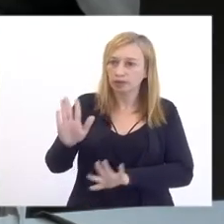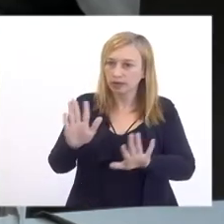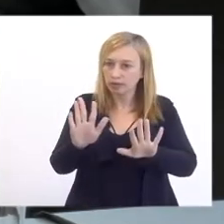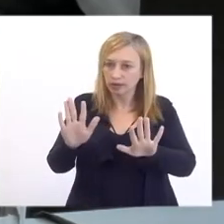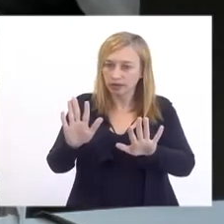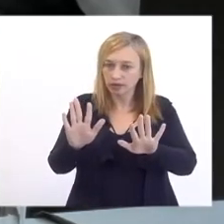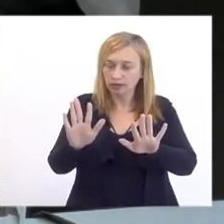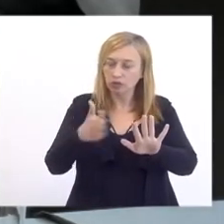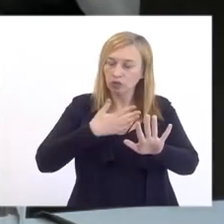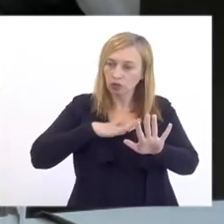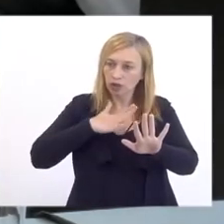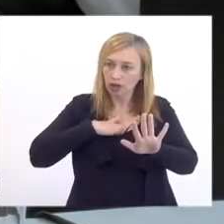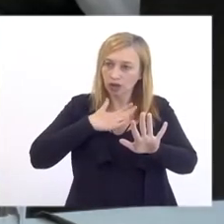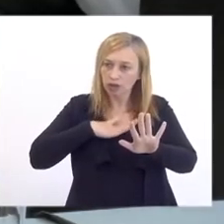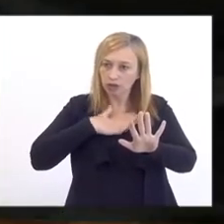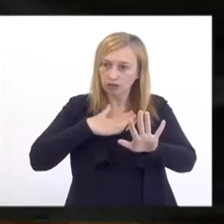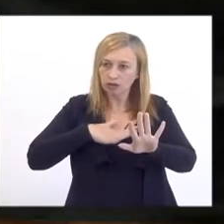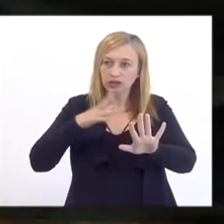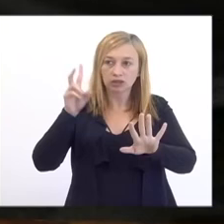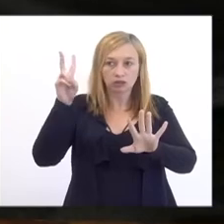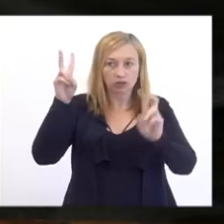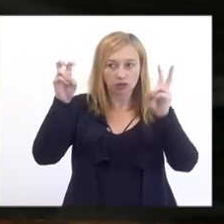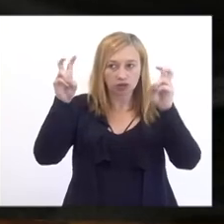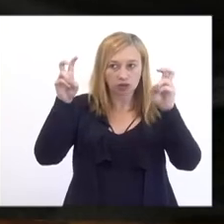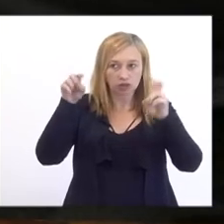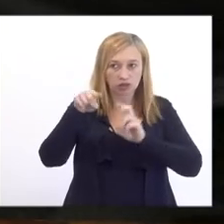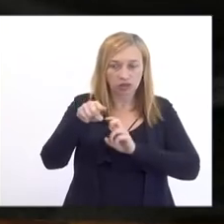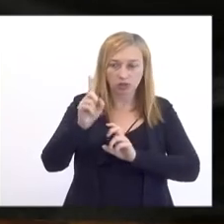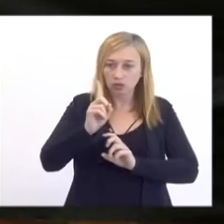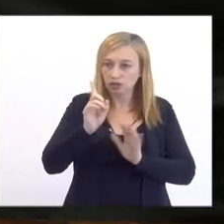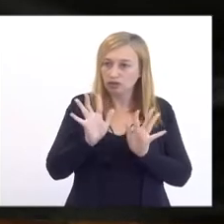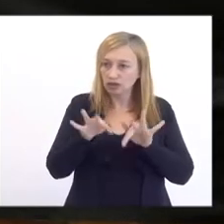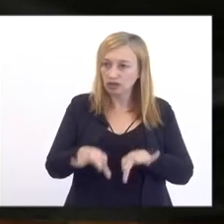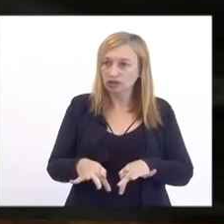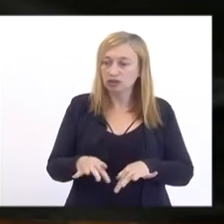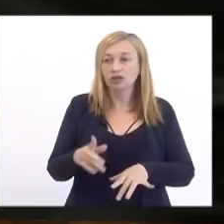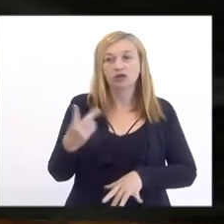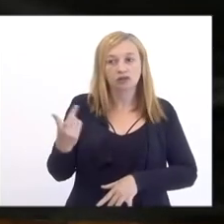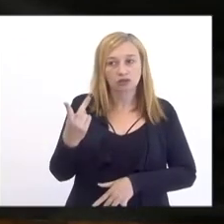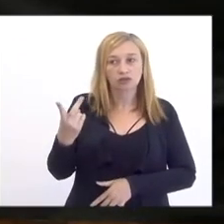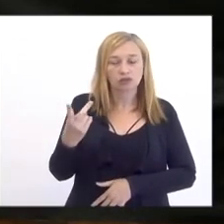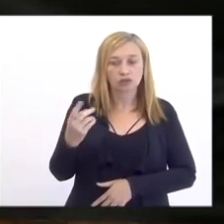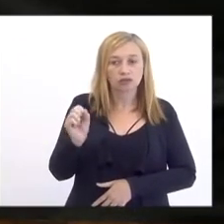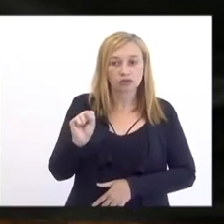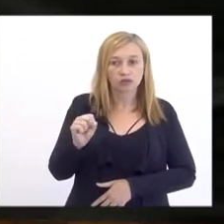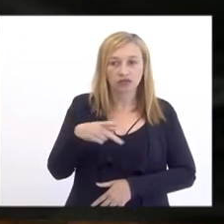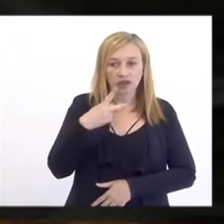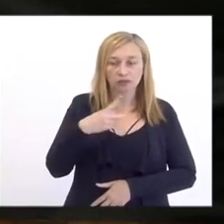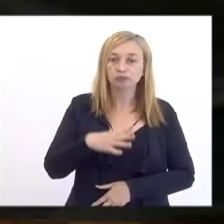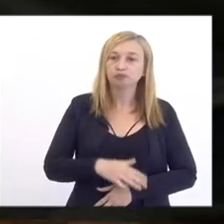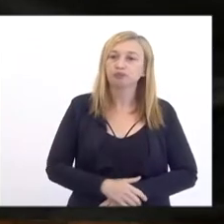peraí. Vamos com calma, que eu tenho uma questão aqui que eu não terminei. Eu acho que vale a pena a gente debruçar.